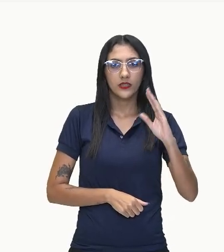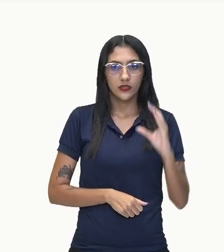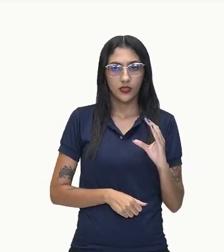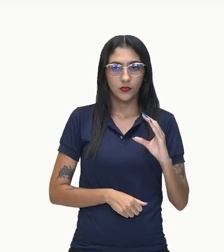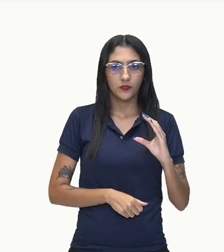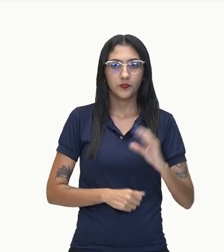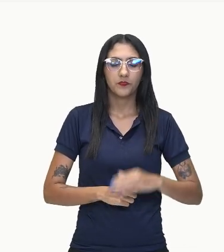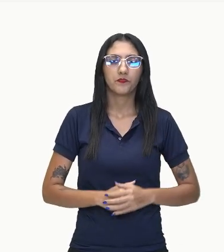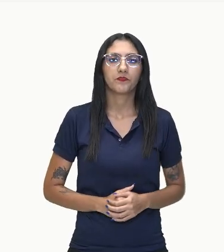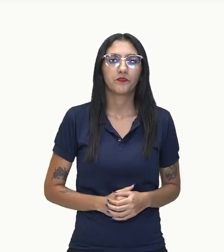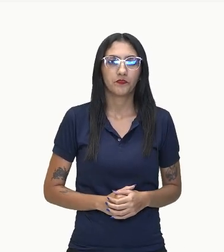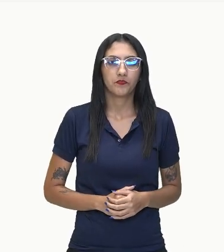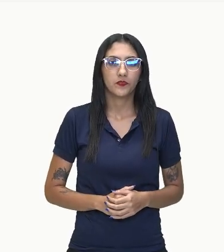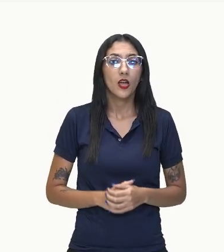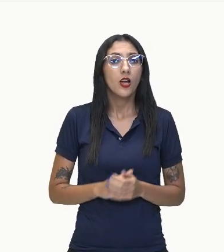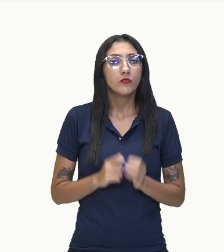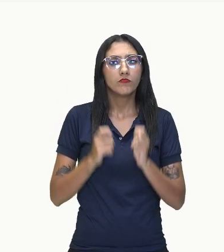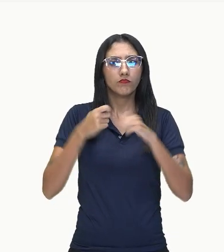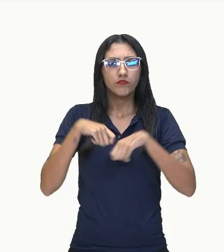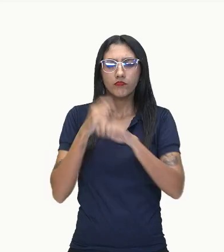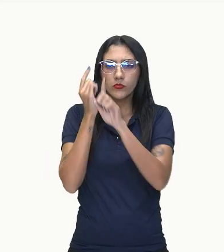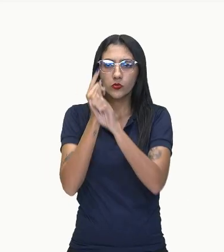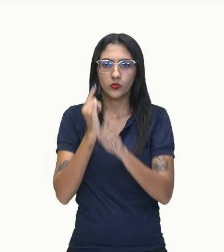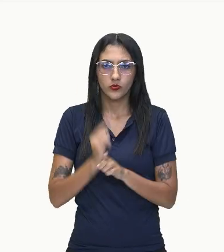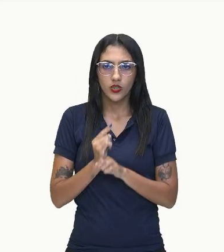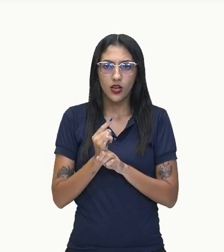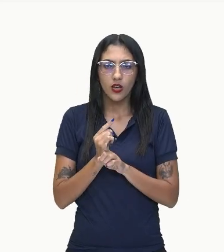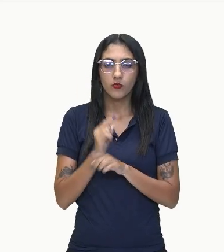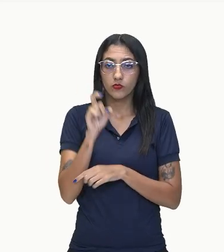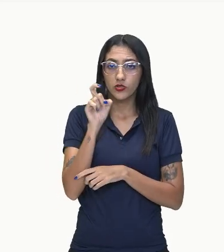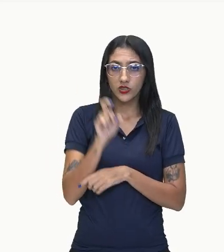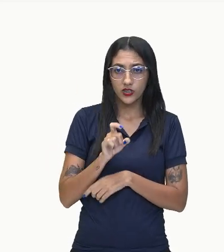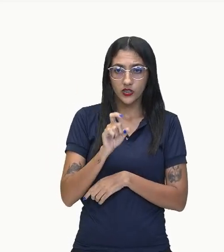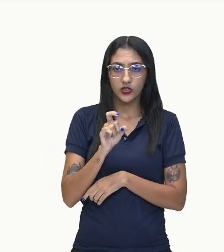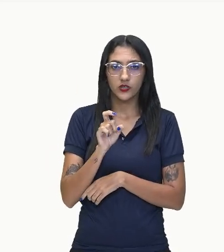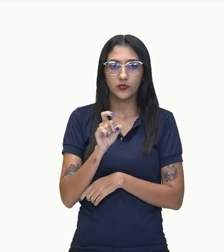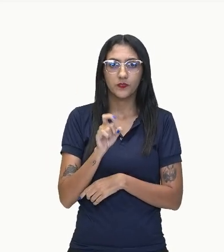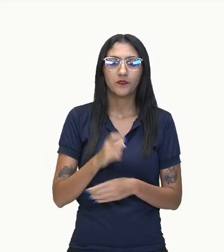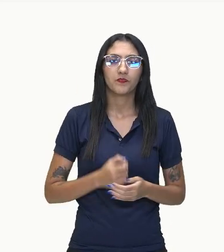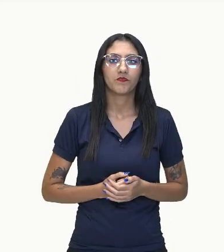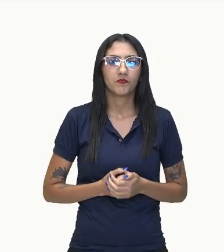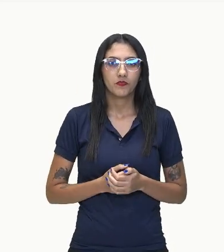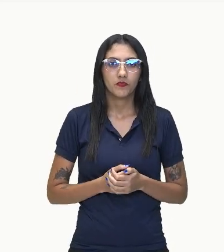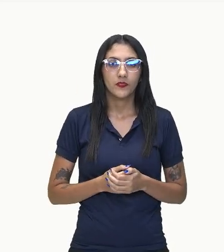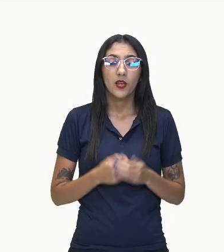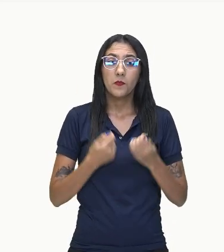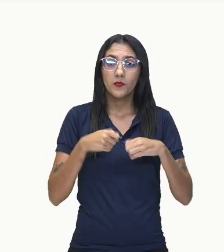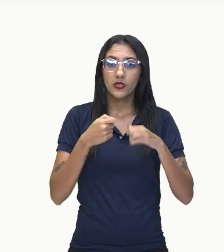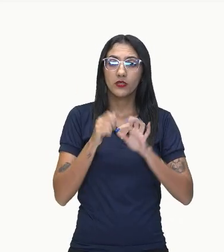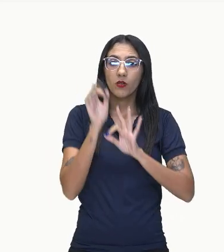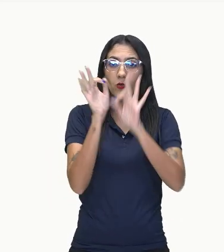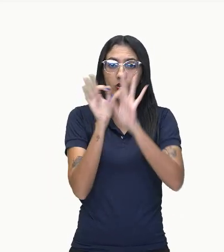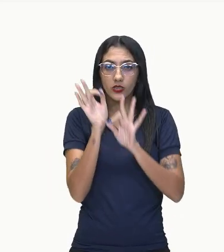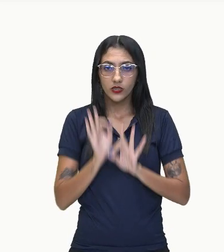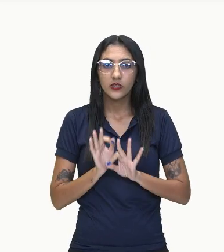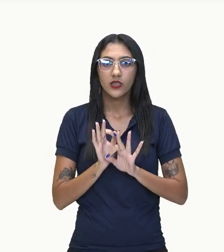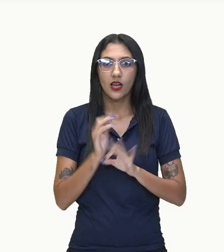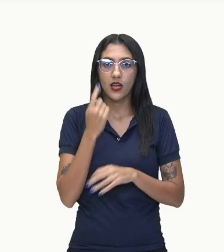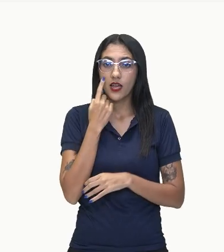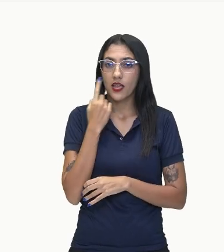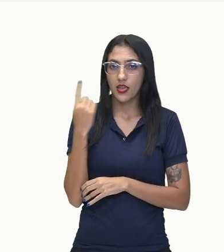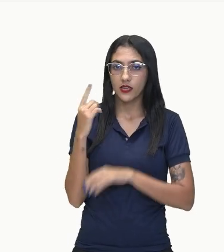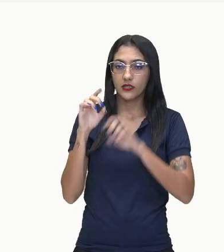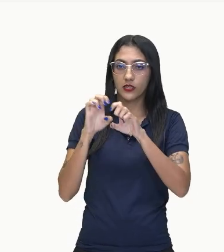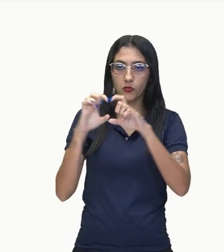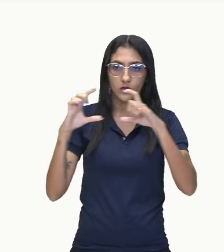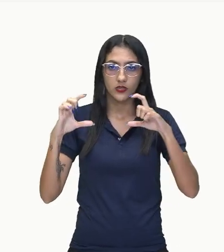a gente conseguir calcular o valor de x, a gente iguala essa função a